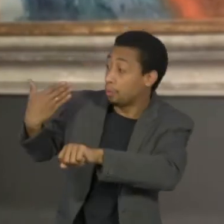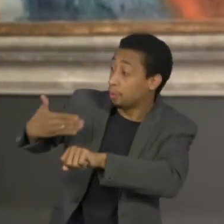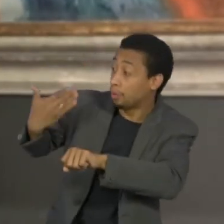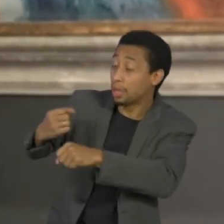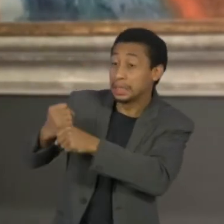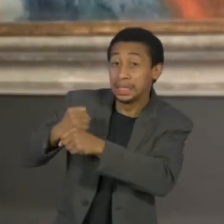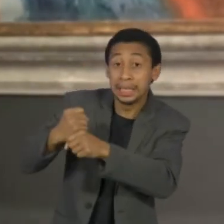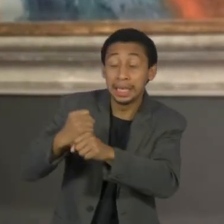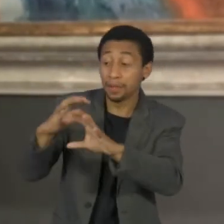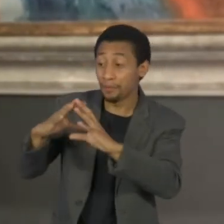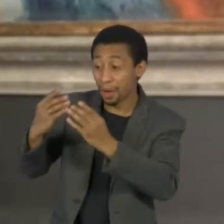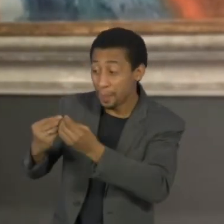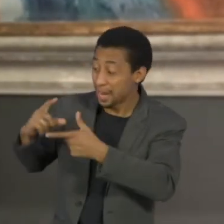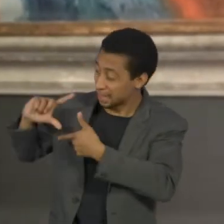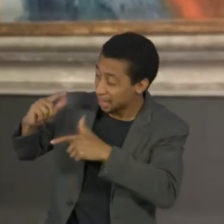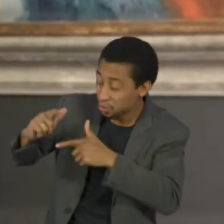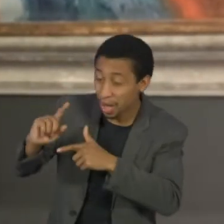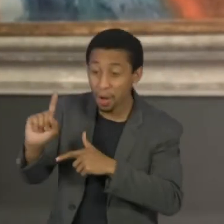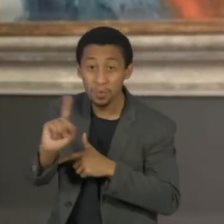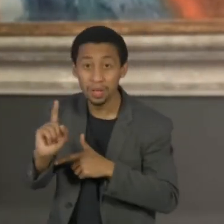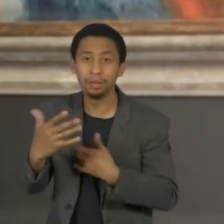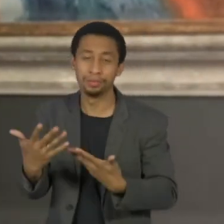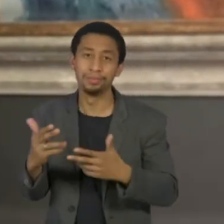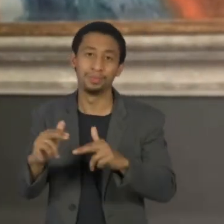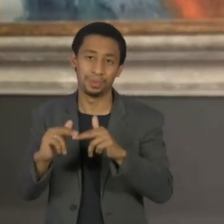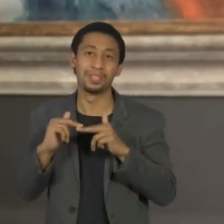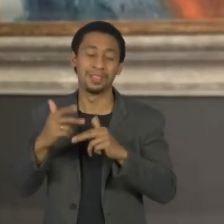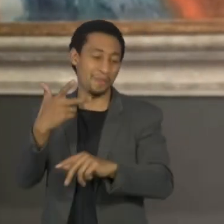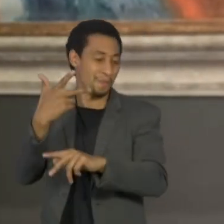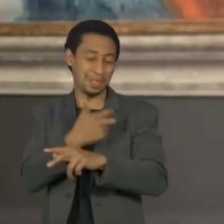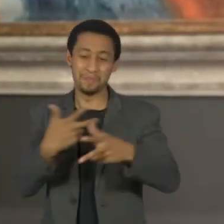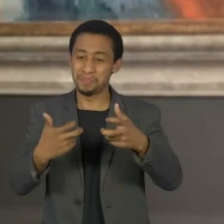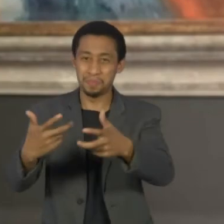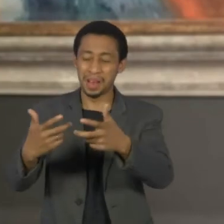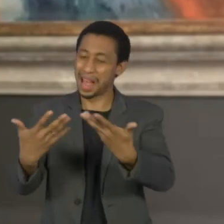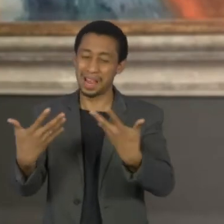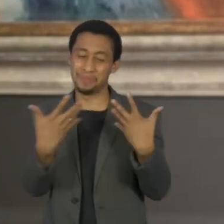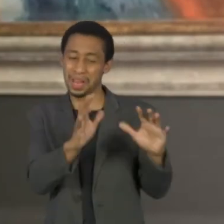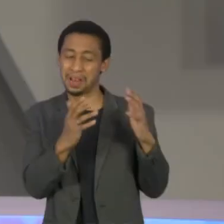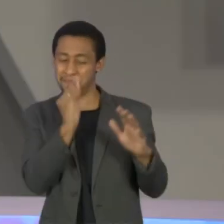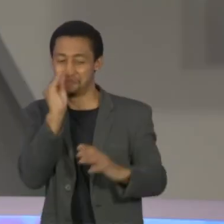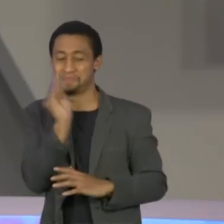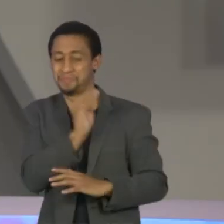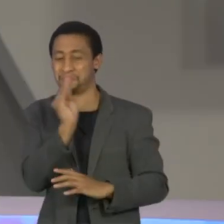Isso é o que mais faz a cobertura vacinal baixar entre nós.